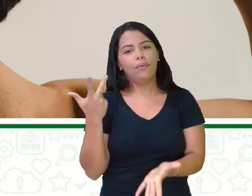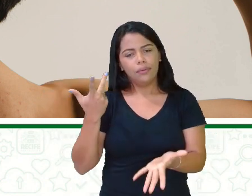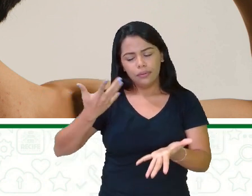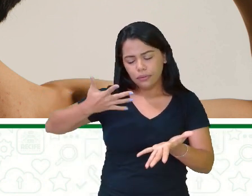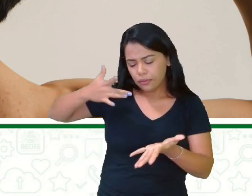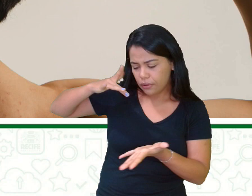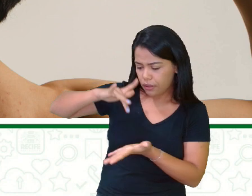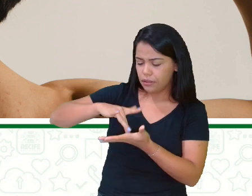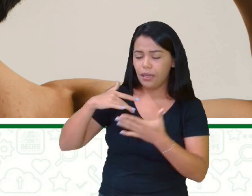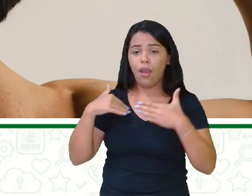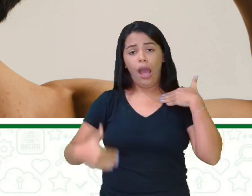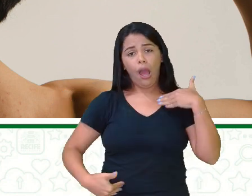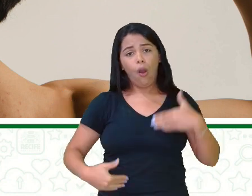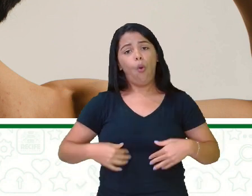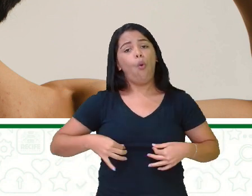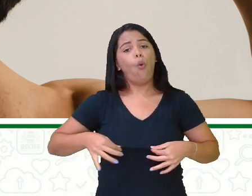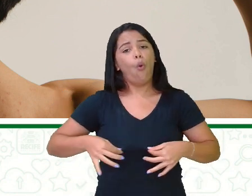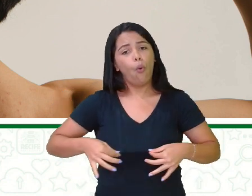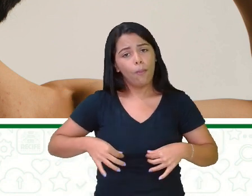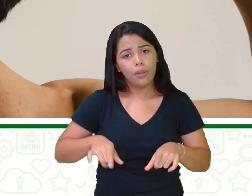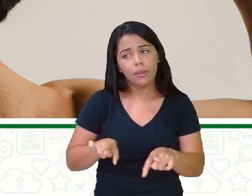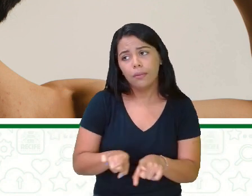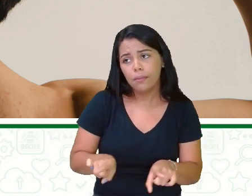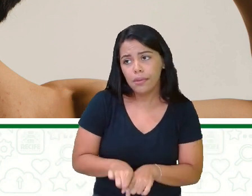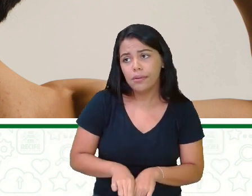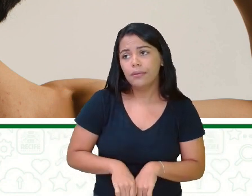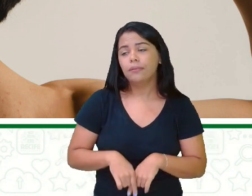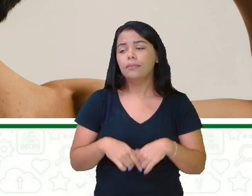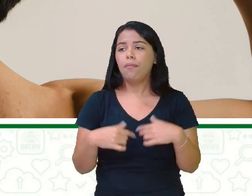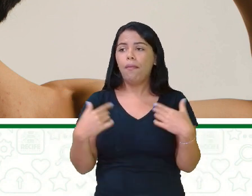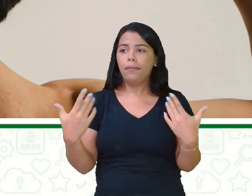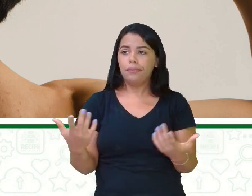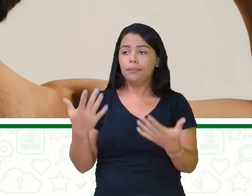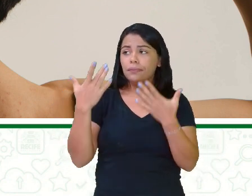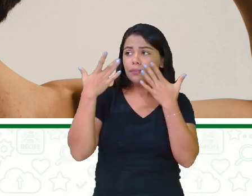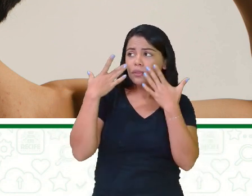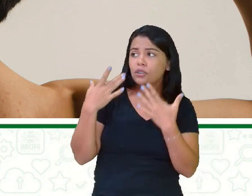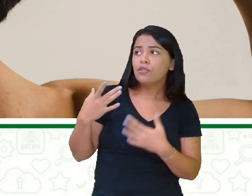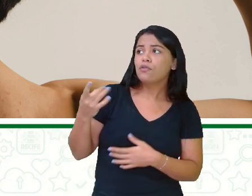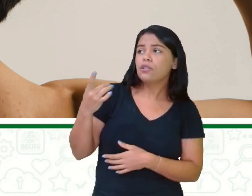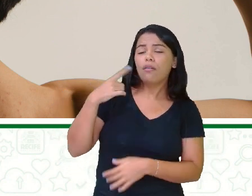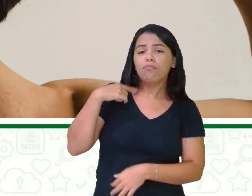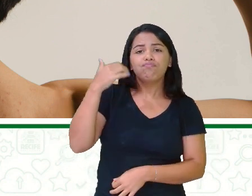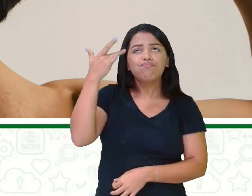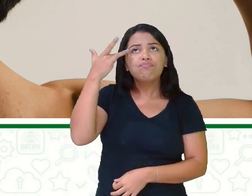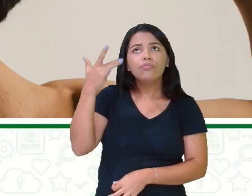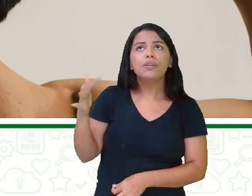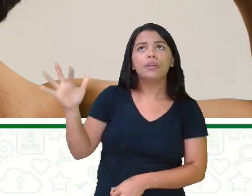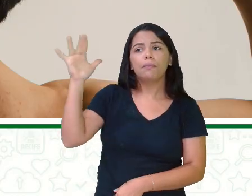o vestir-se para o balé. A gente imagina um